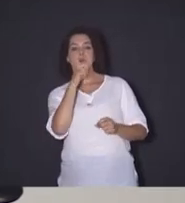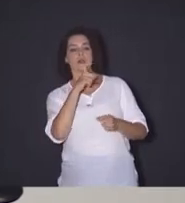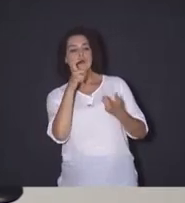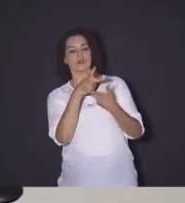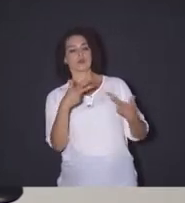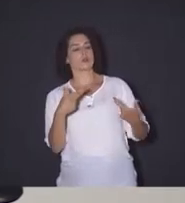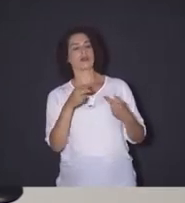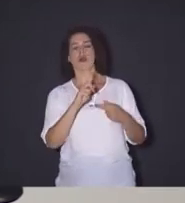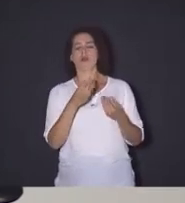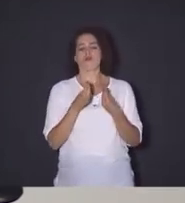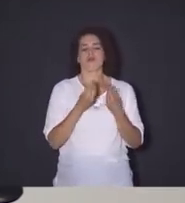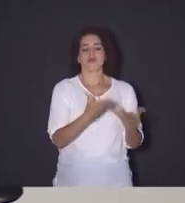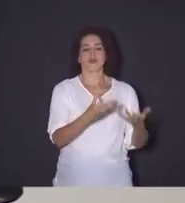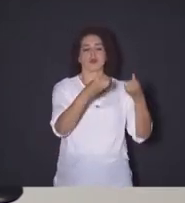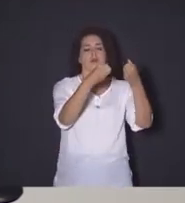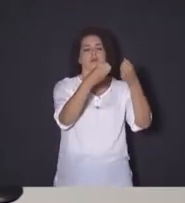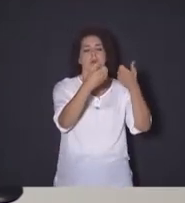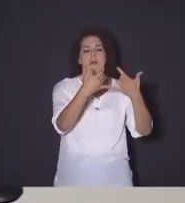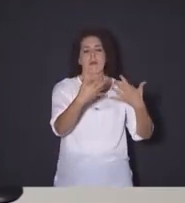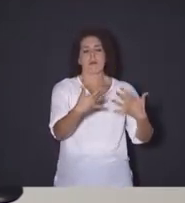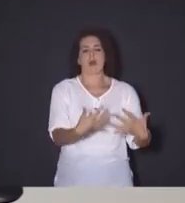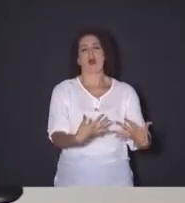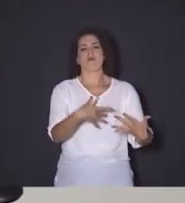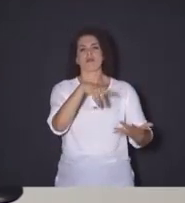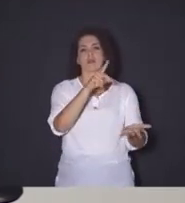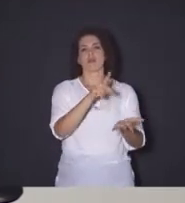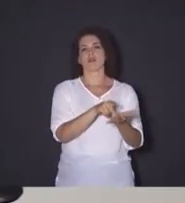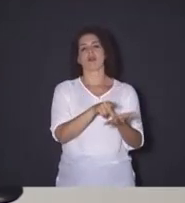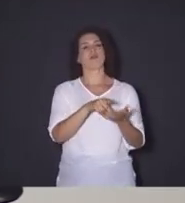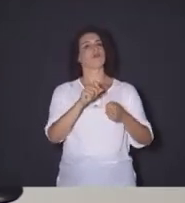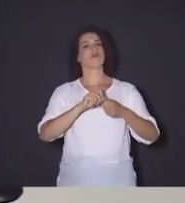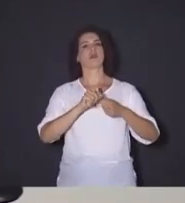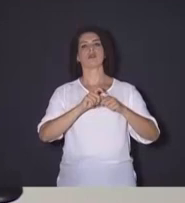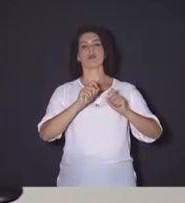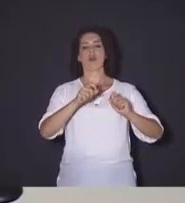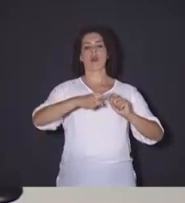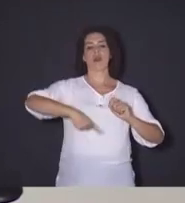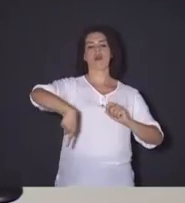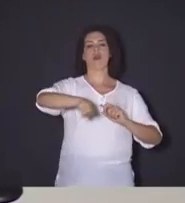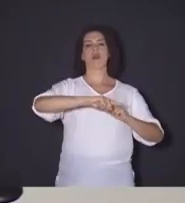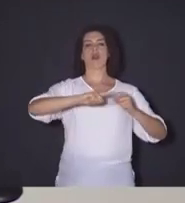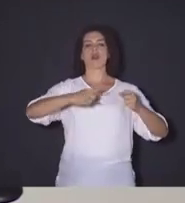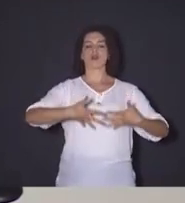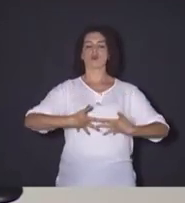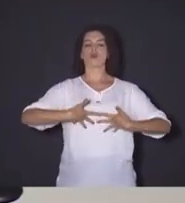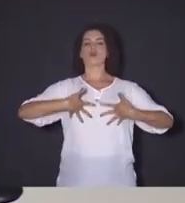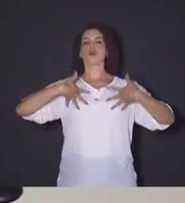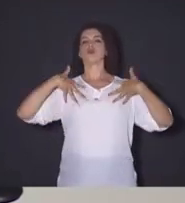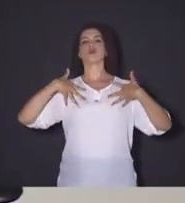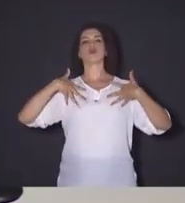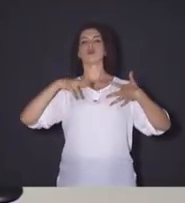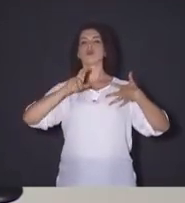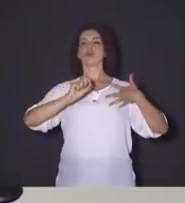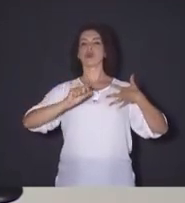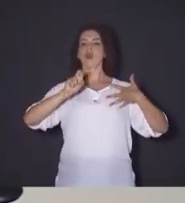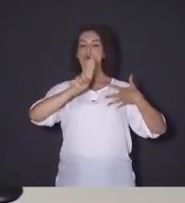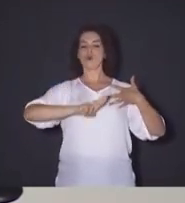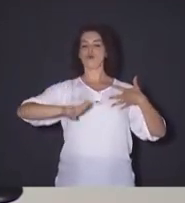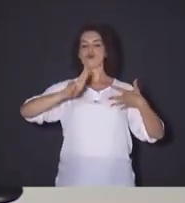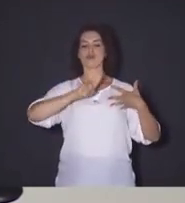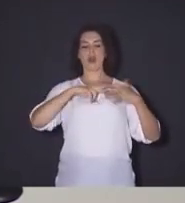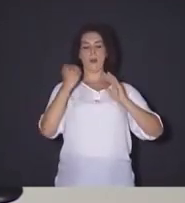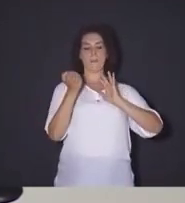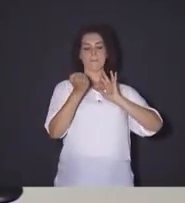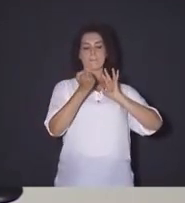nossas criança e explicar e e fazer com que eles tenham orgulho de usar os seus símbolos